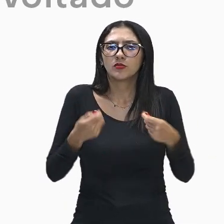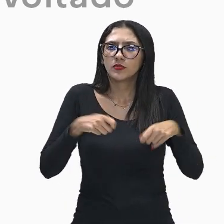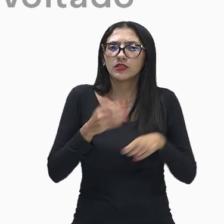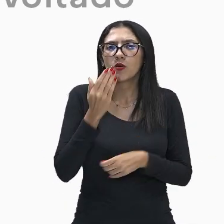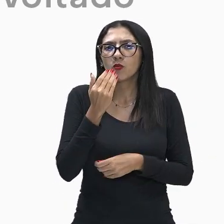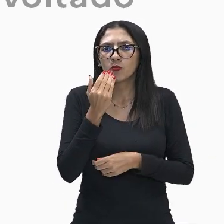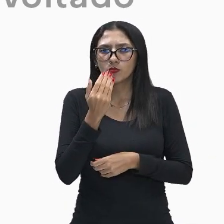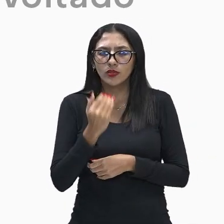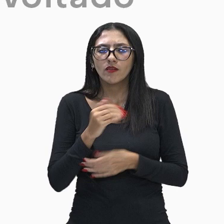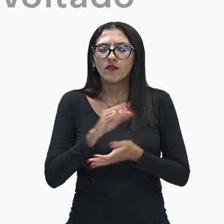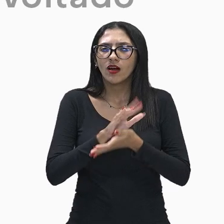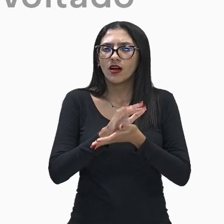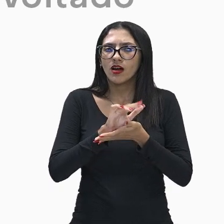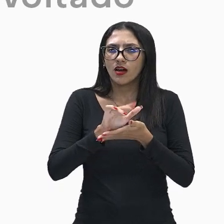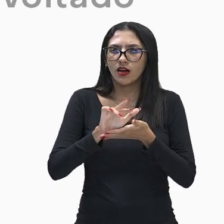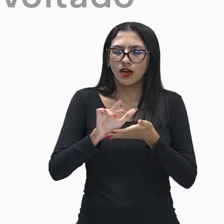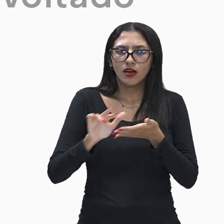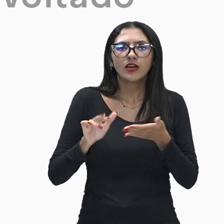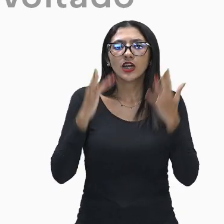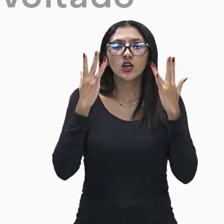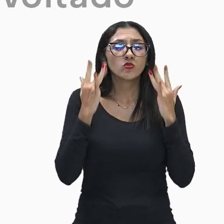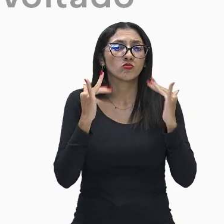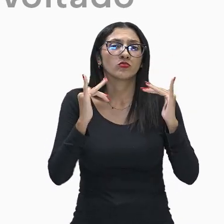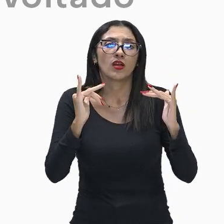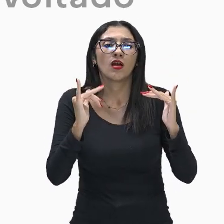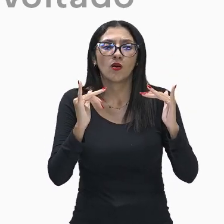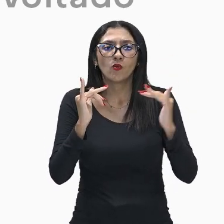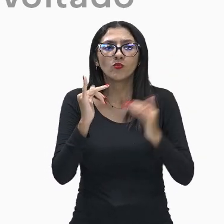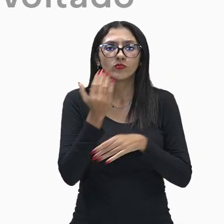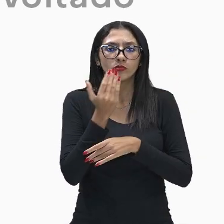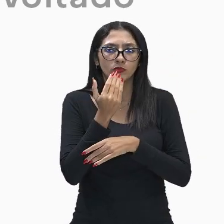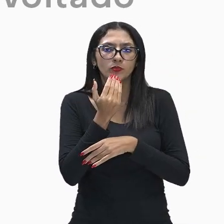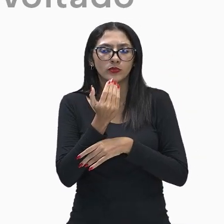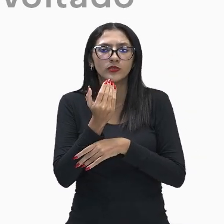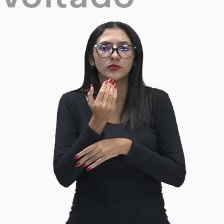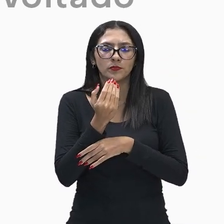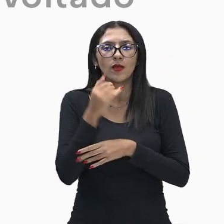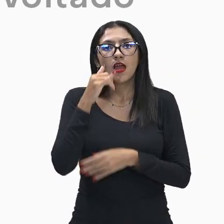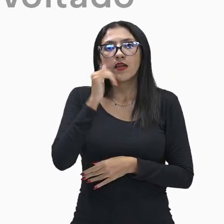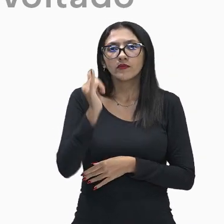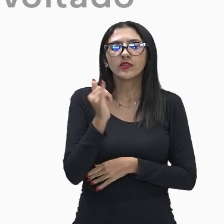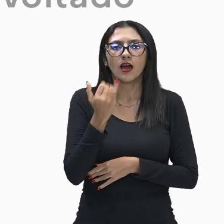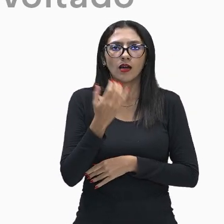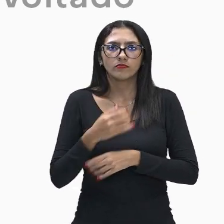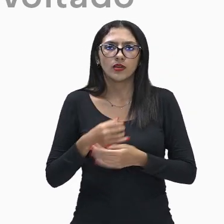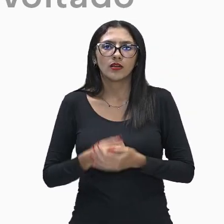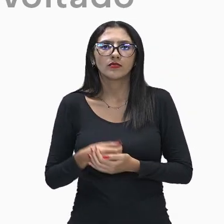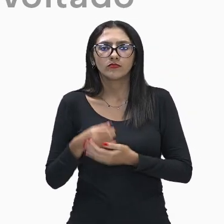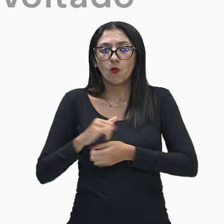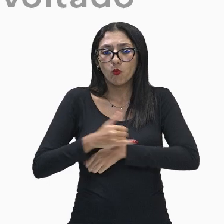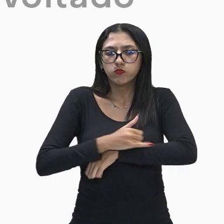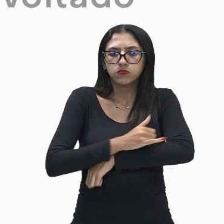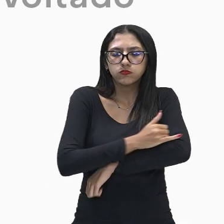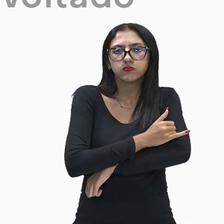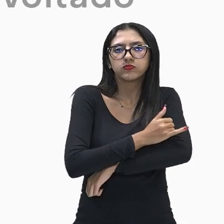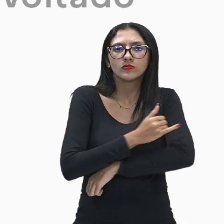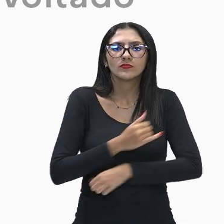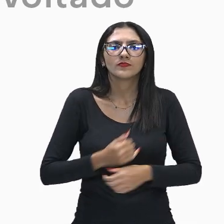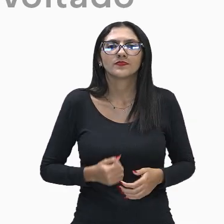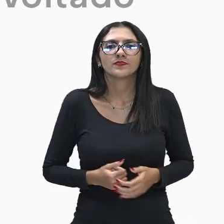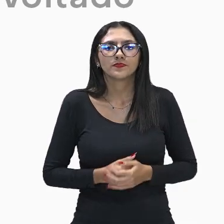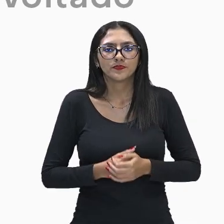Ah esse esse essa quantidade de de gordura corporal para que ele não não vai não venha